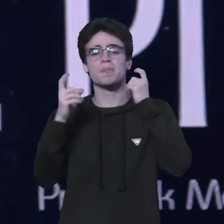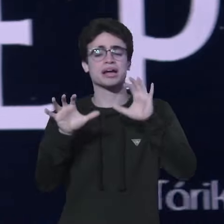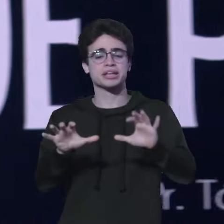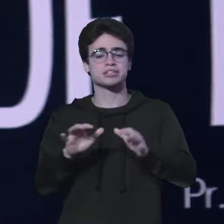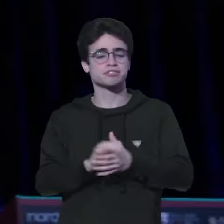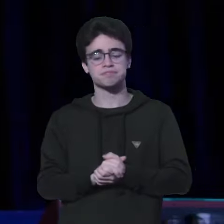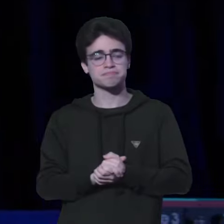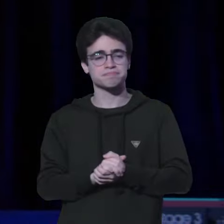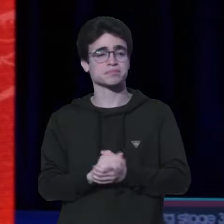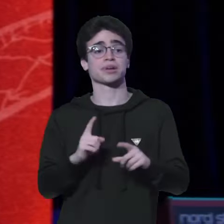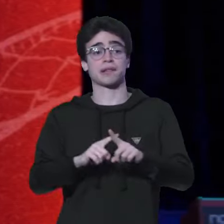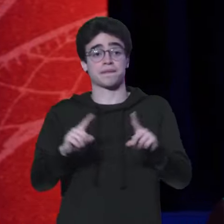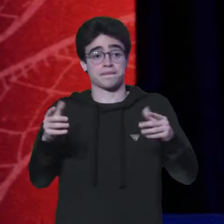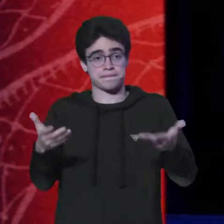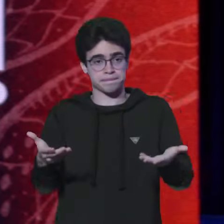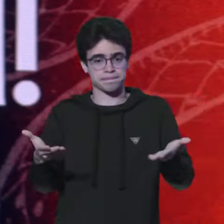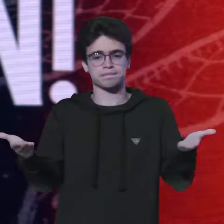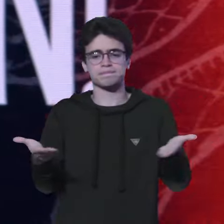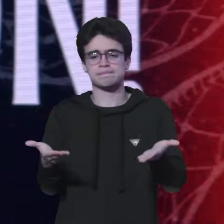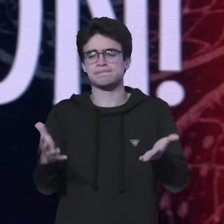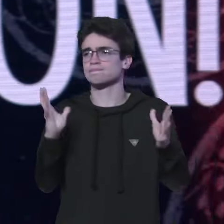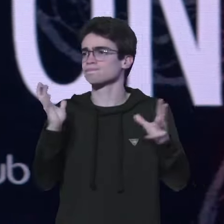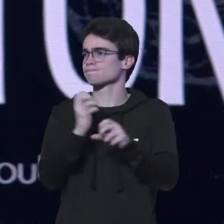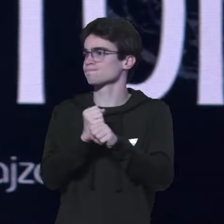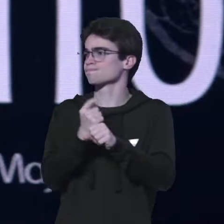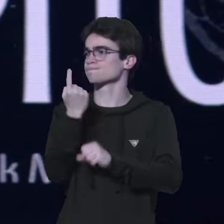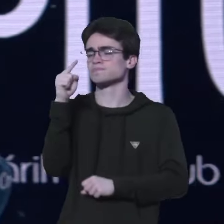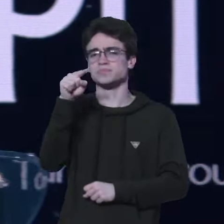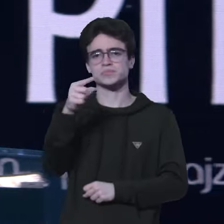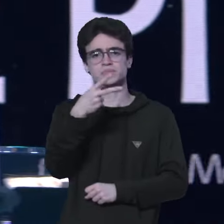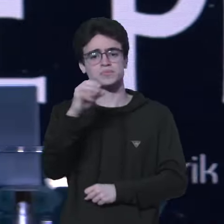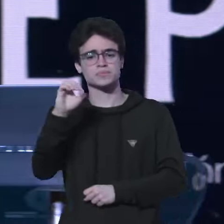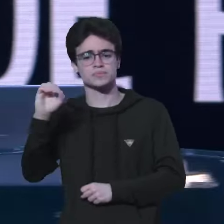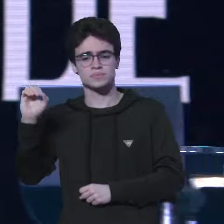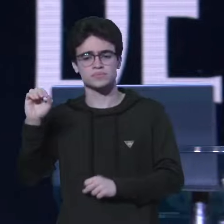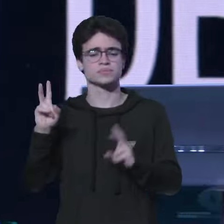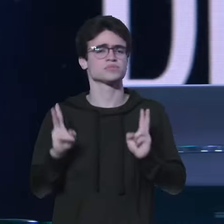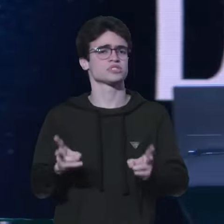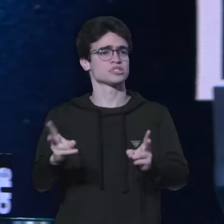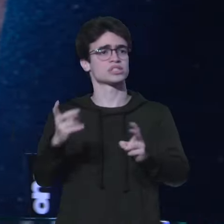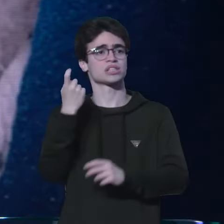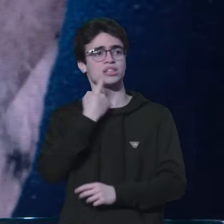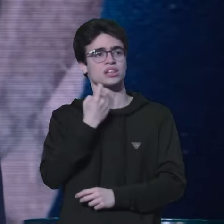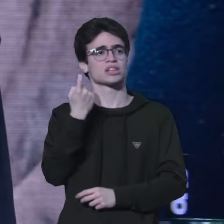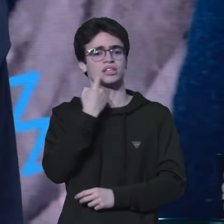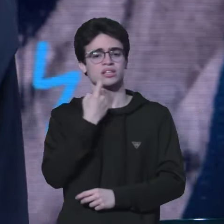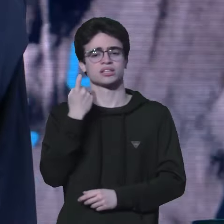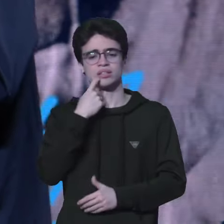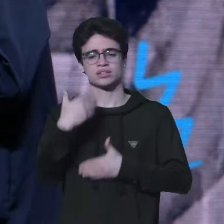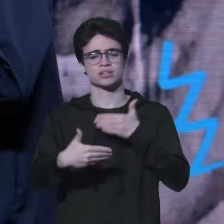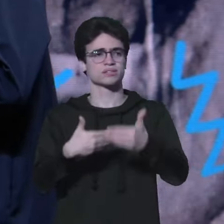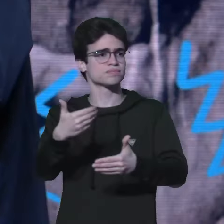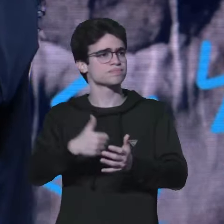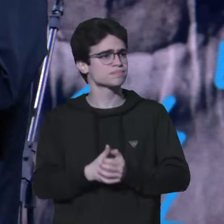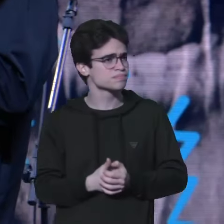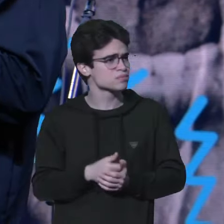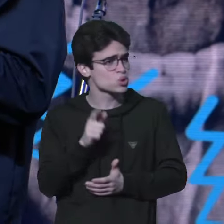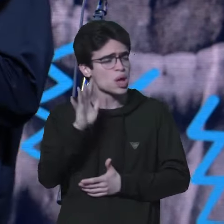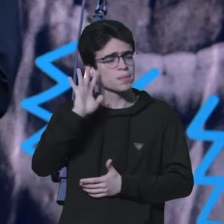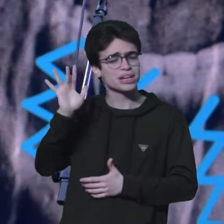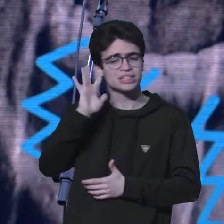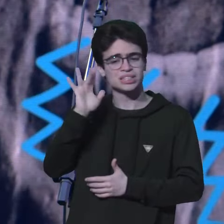Mas aqui nós temos cerca de 1.200 adolescentes toda sexta-feira. Você pode imaginar o que